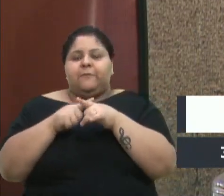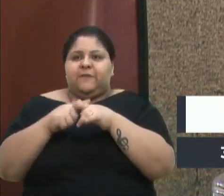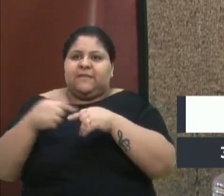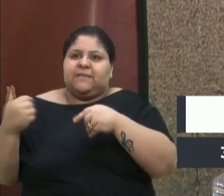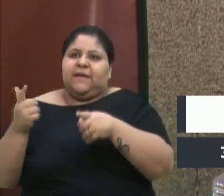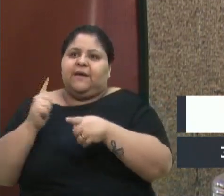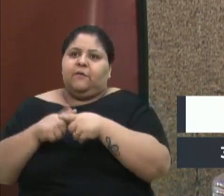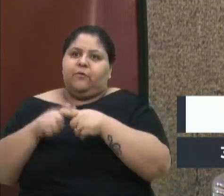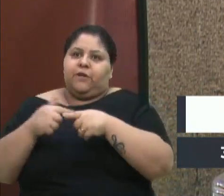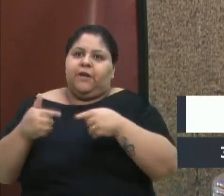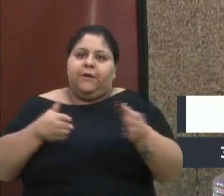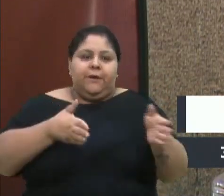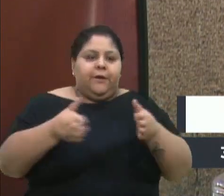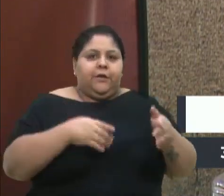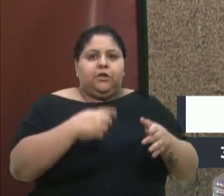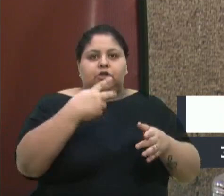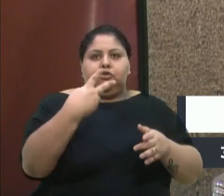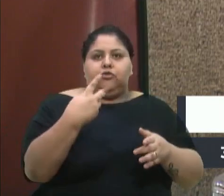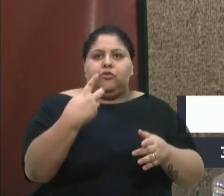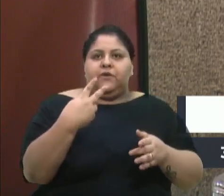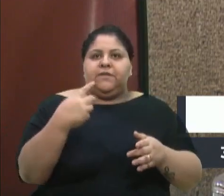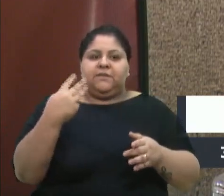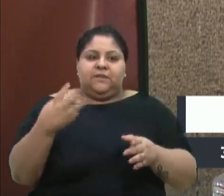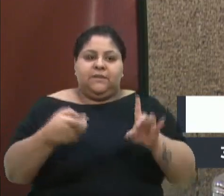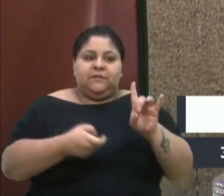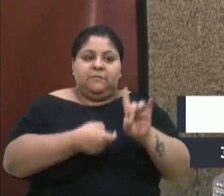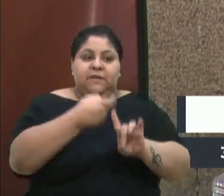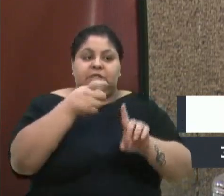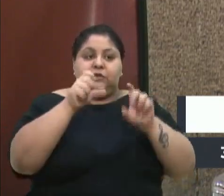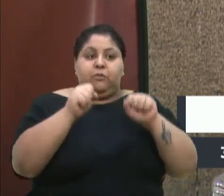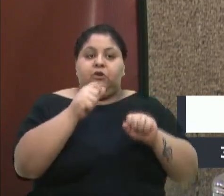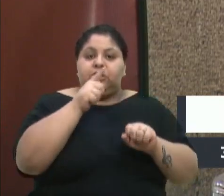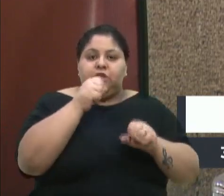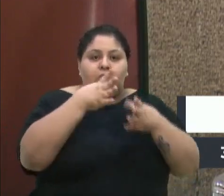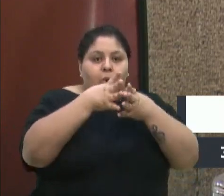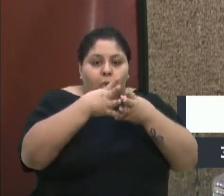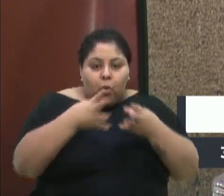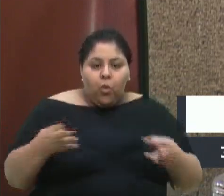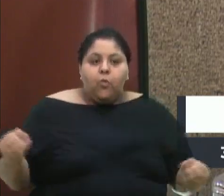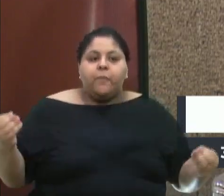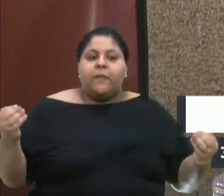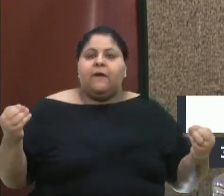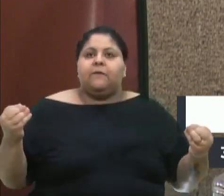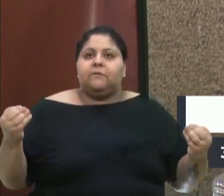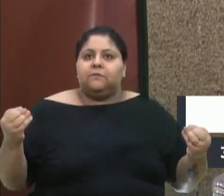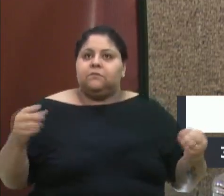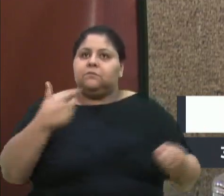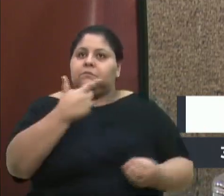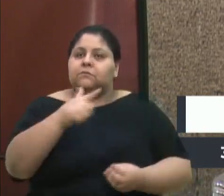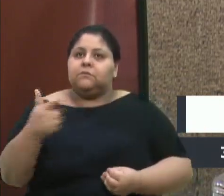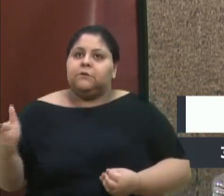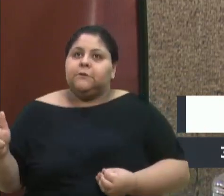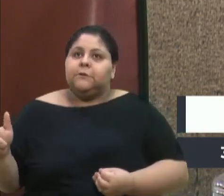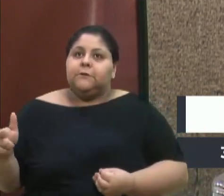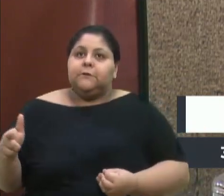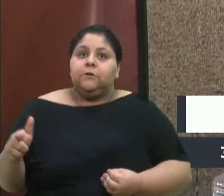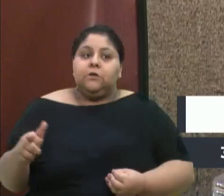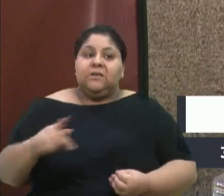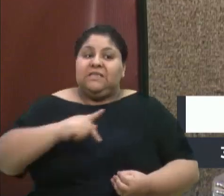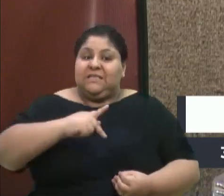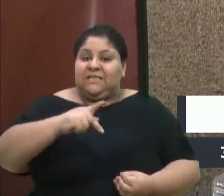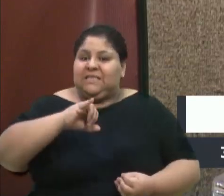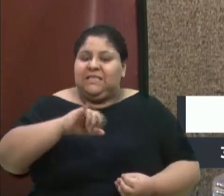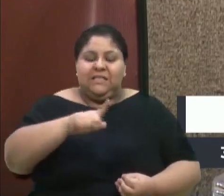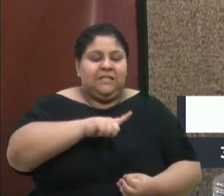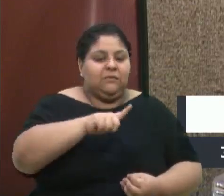sofrer por ter esses açudes cheios para poder irrigar as plantas. E assim não tem os açudes, agora